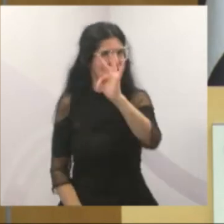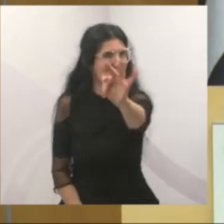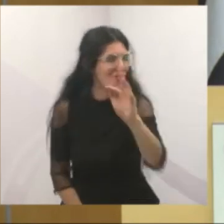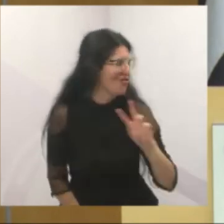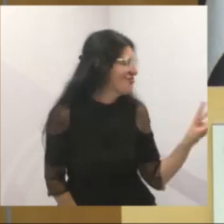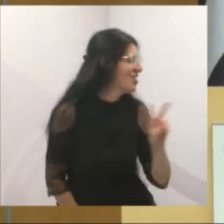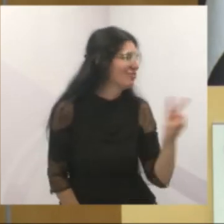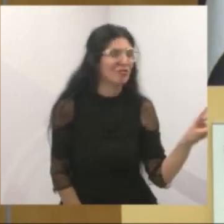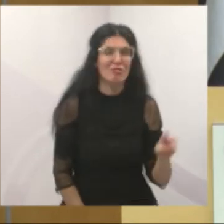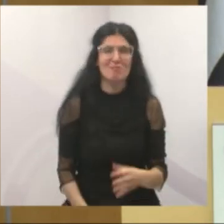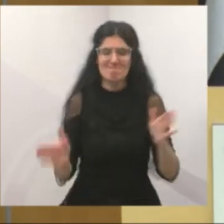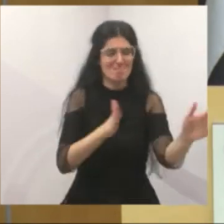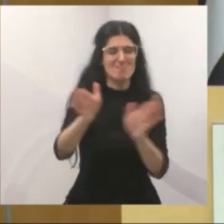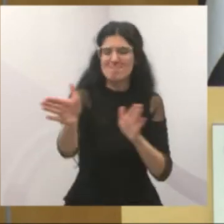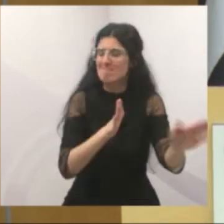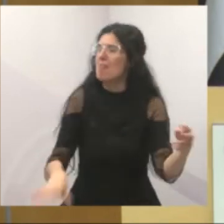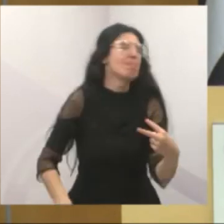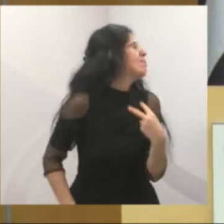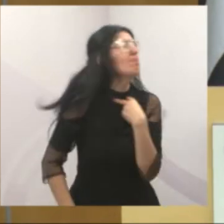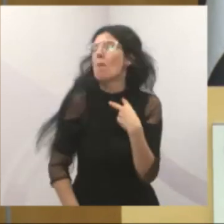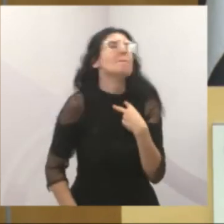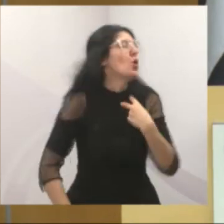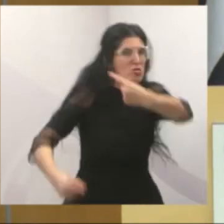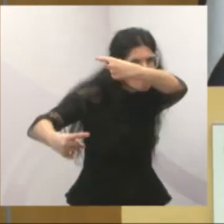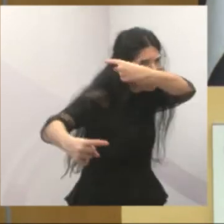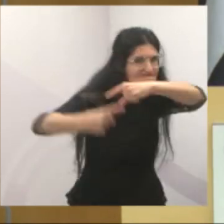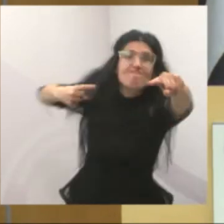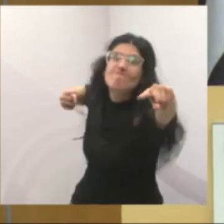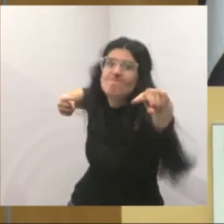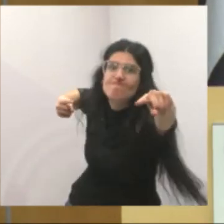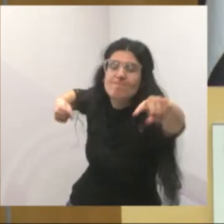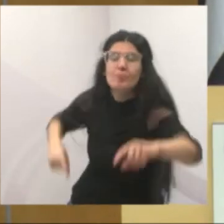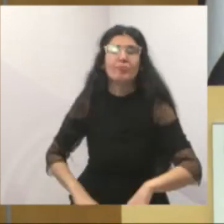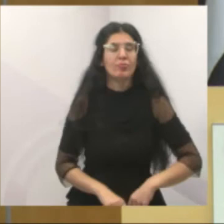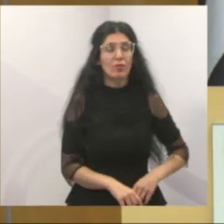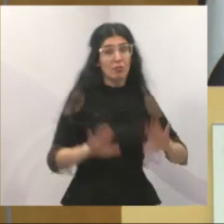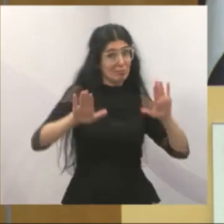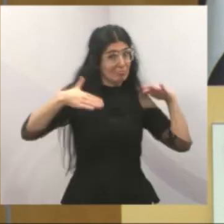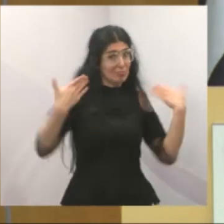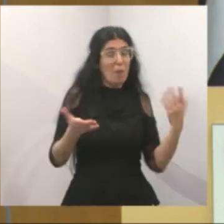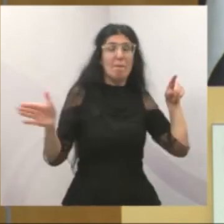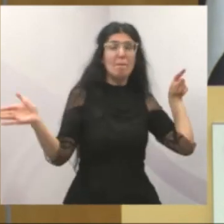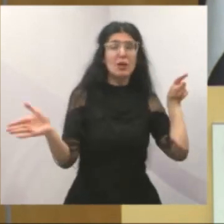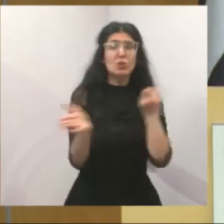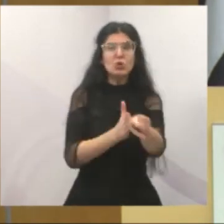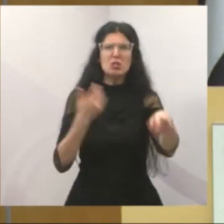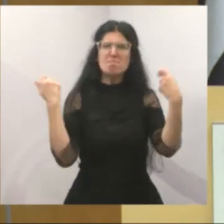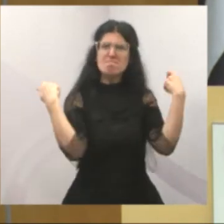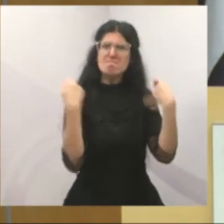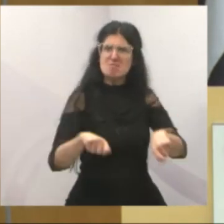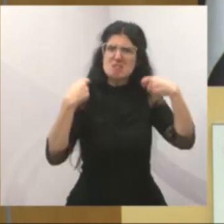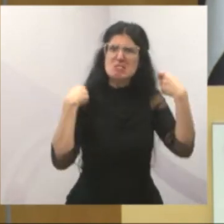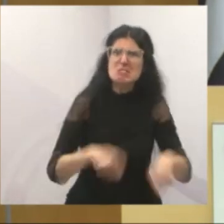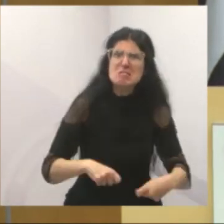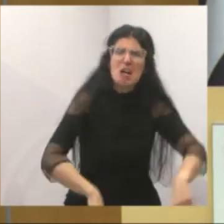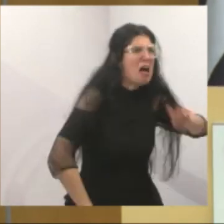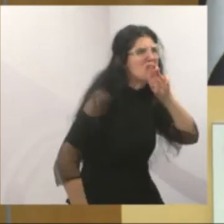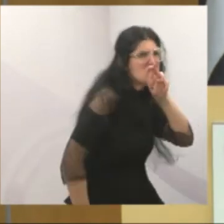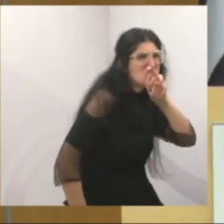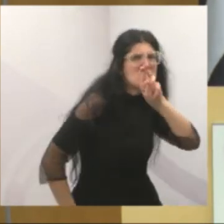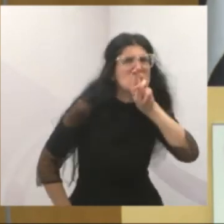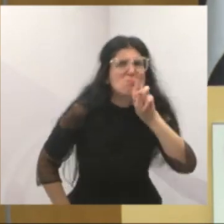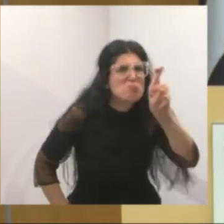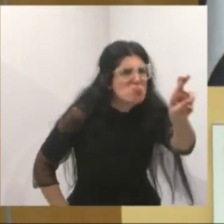candidata a vereadora. Então essas perguntas, elas precisam ser o quê? Elas precisam ser